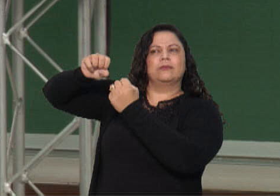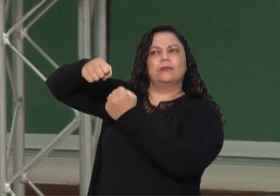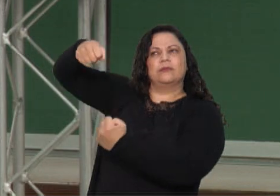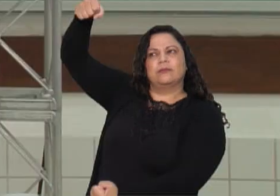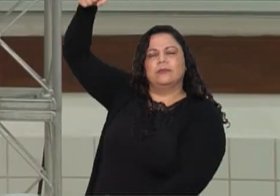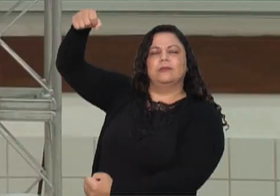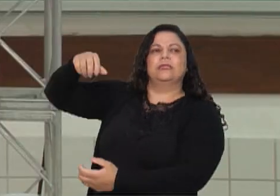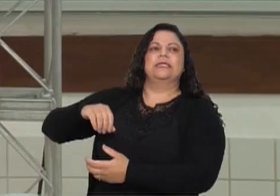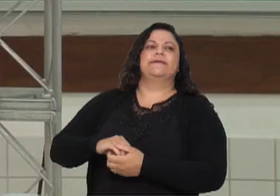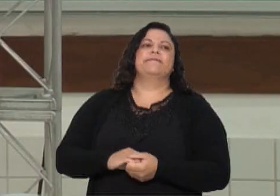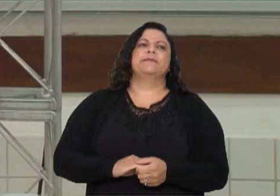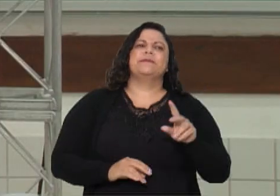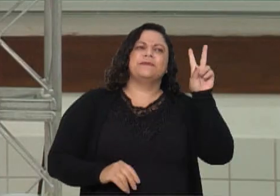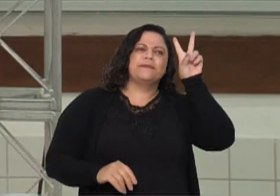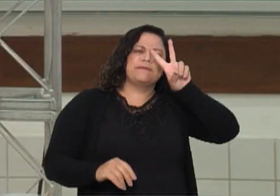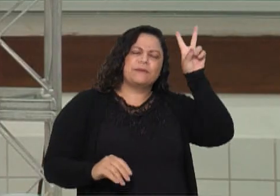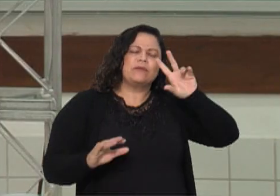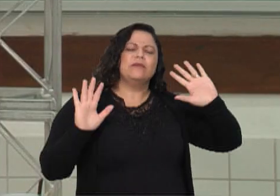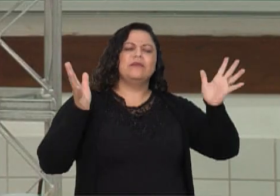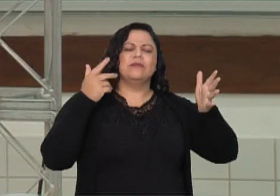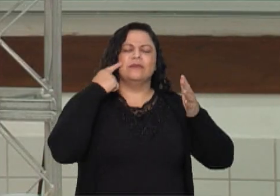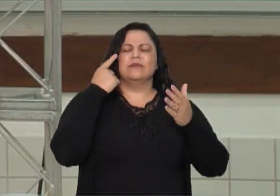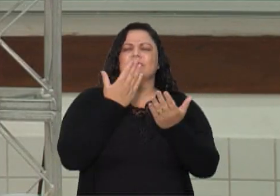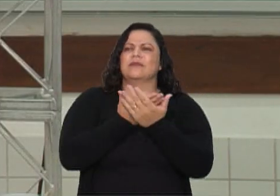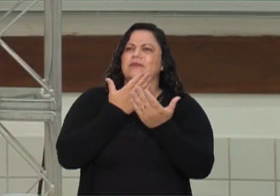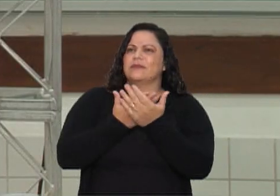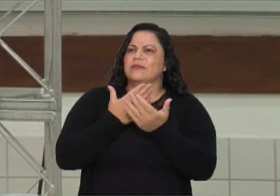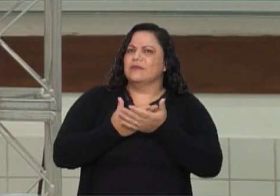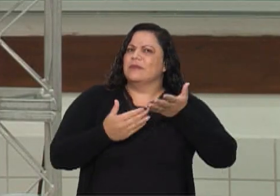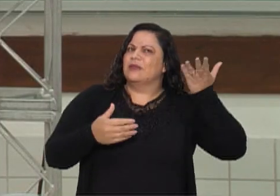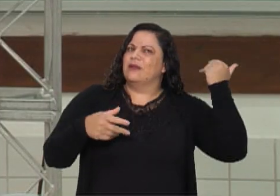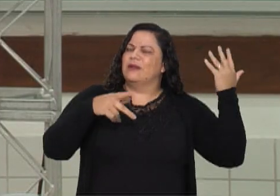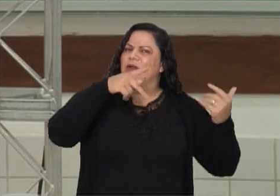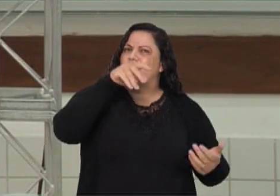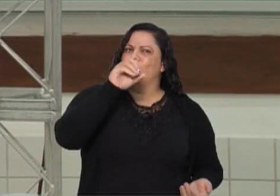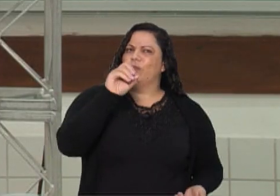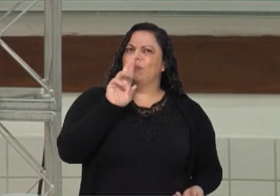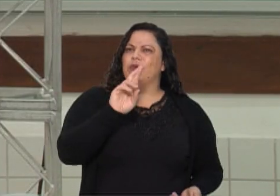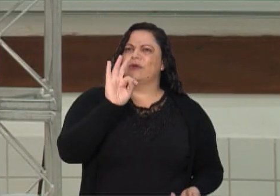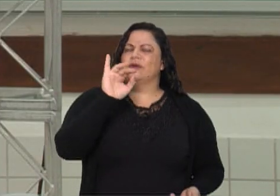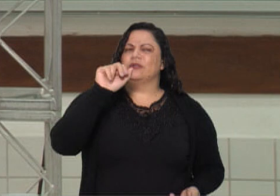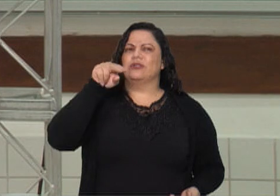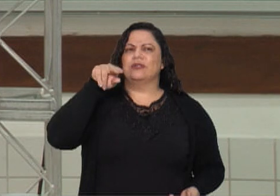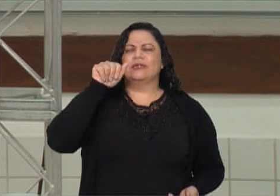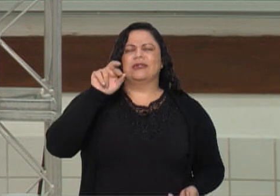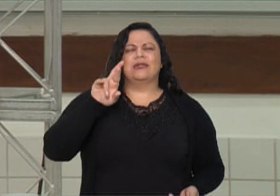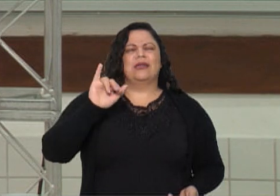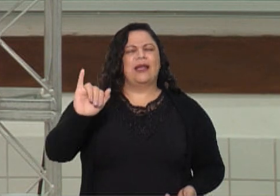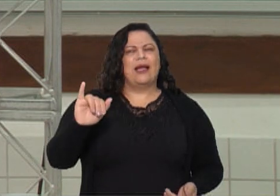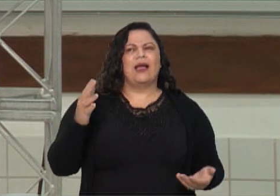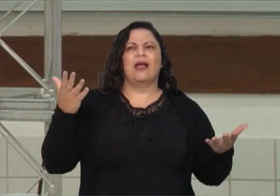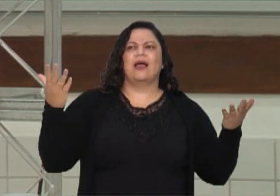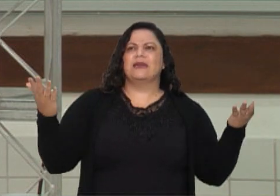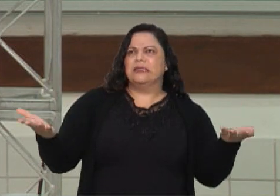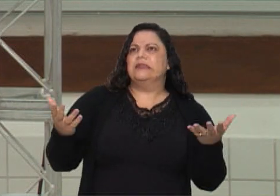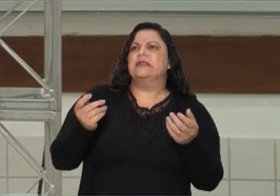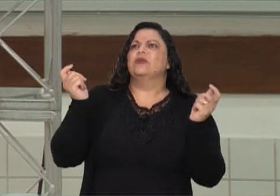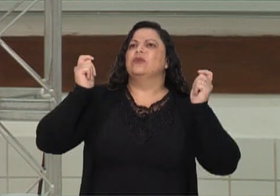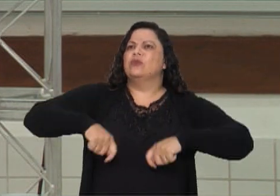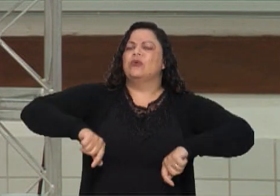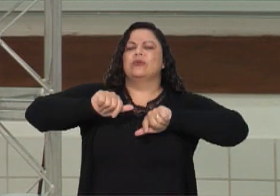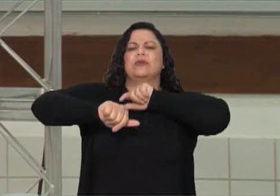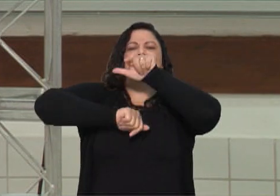passada. Lembra que a gente viu lá do Cândido Portinari, lá que ele trouxe, com uma outra obra que chamava Café, que ele trouxe ali os trabalhadores com os